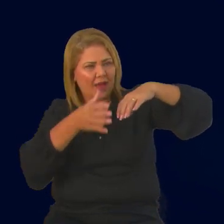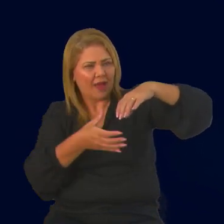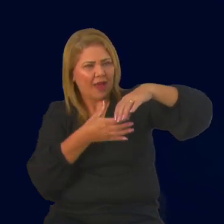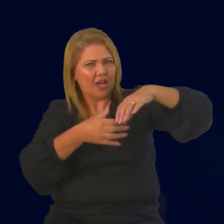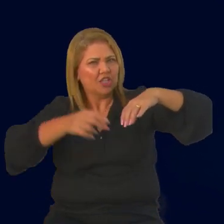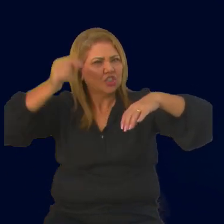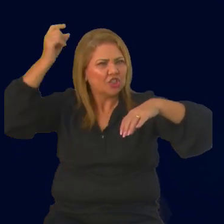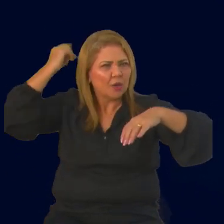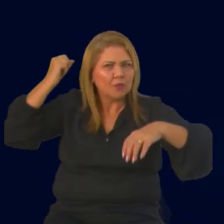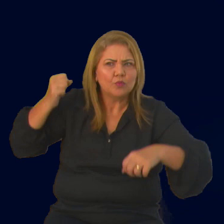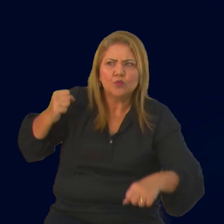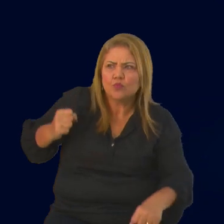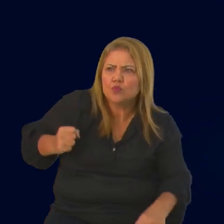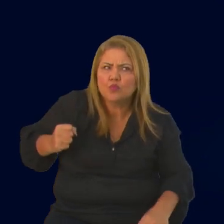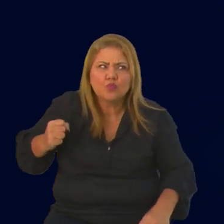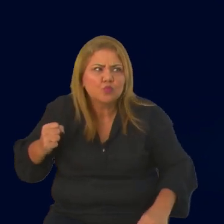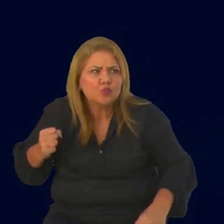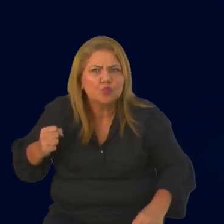aqui hoje.